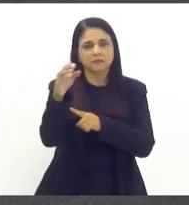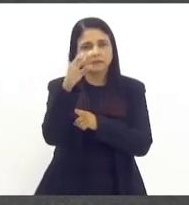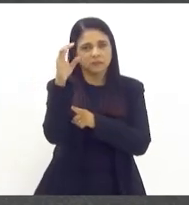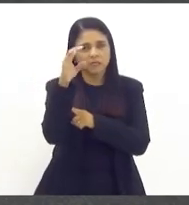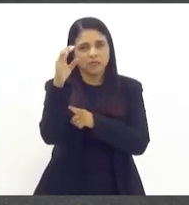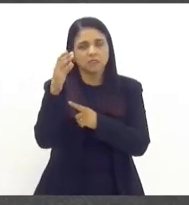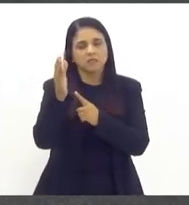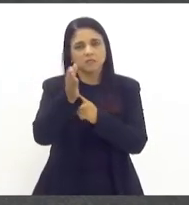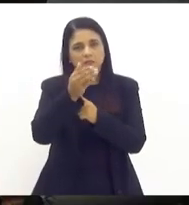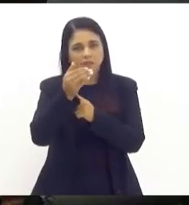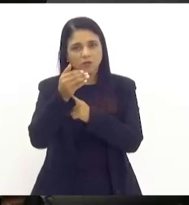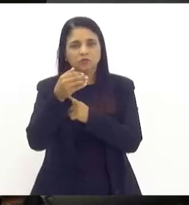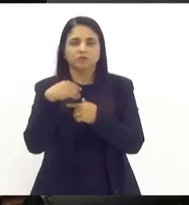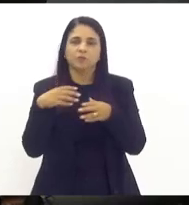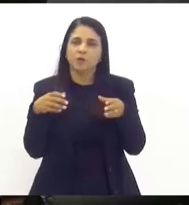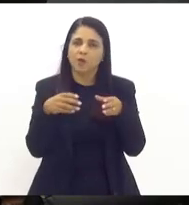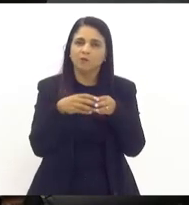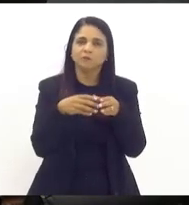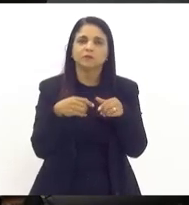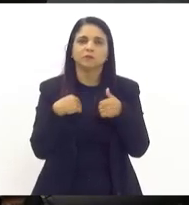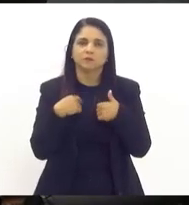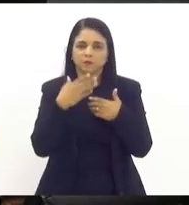importante passar pela comissão obrigada